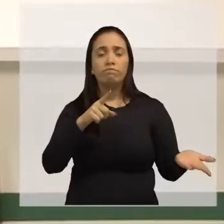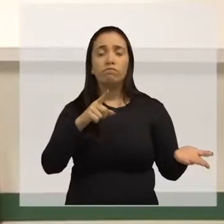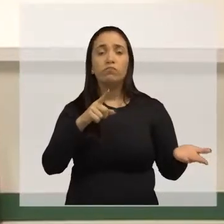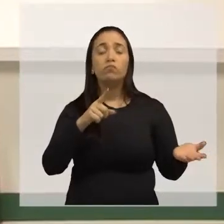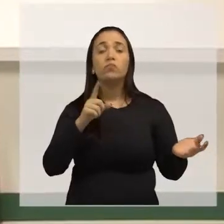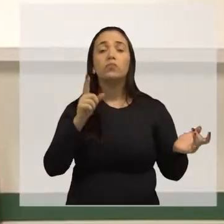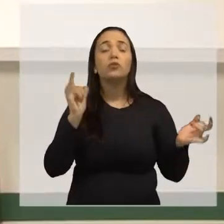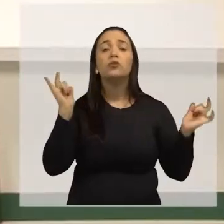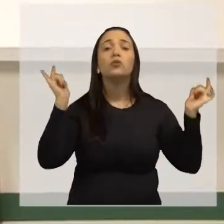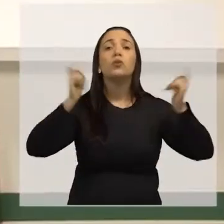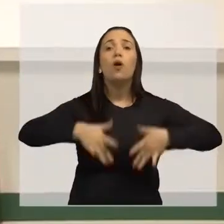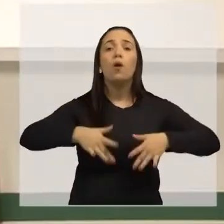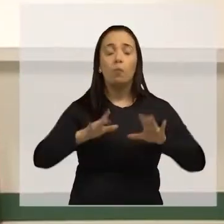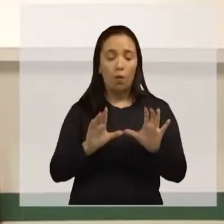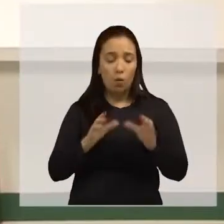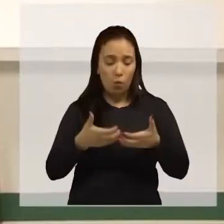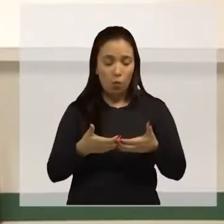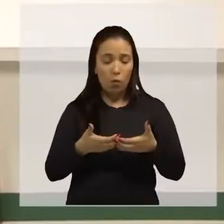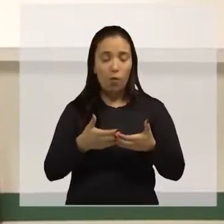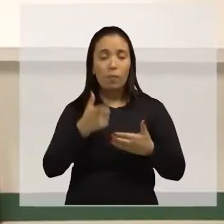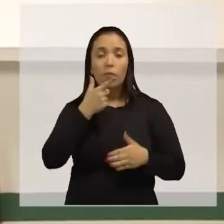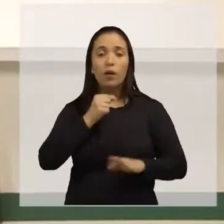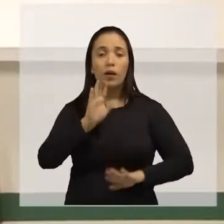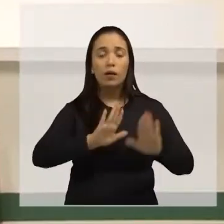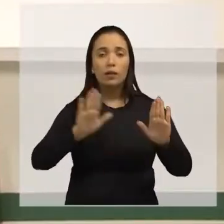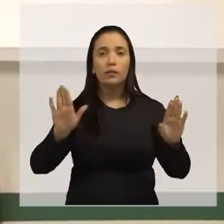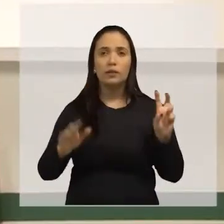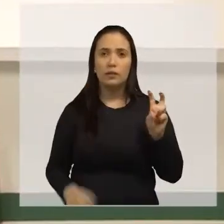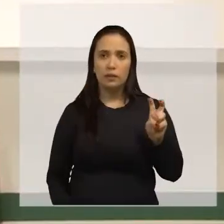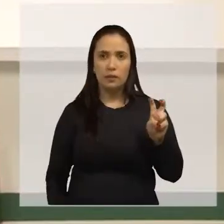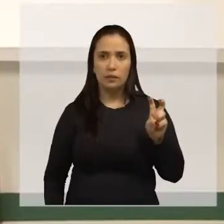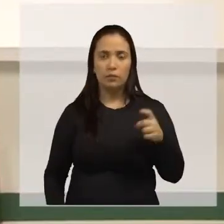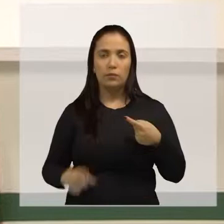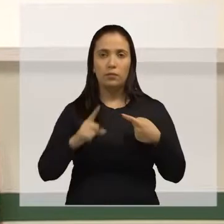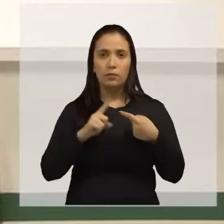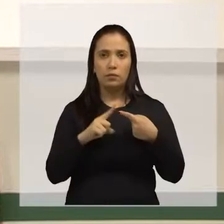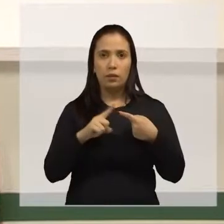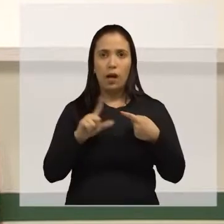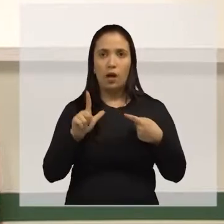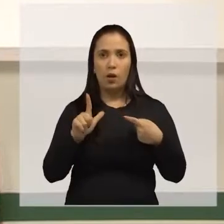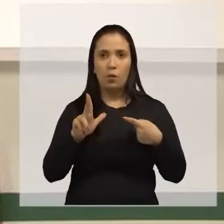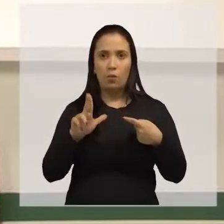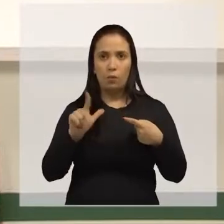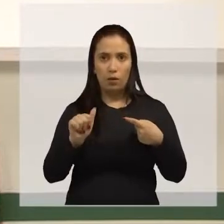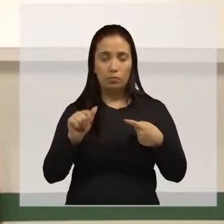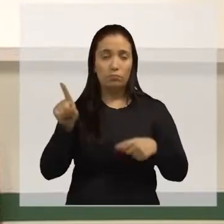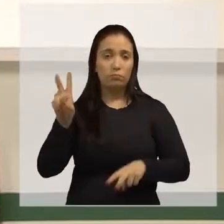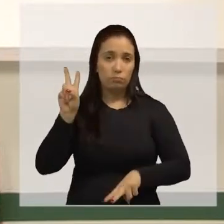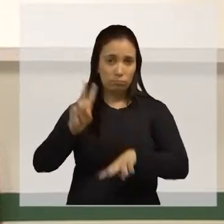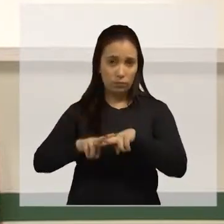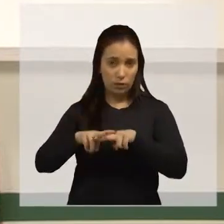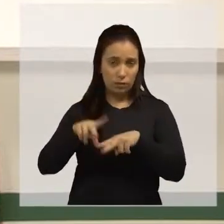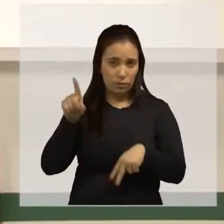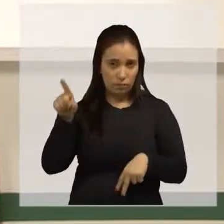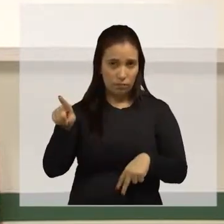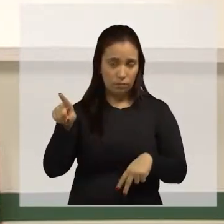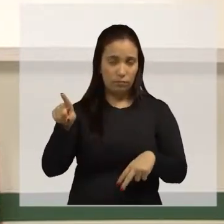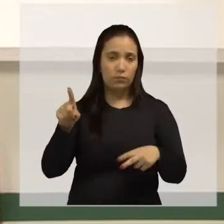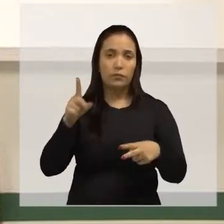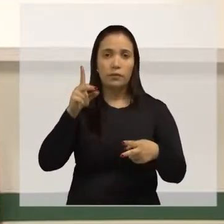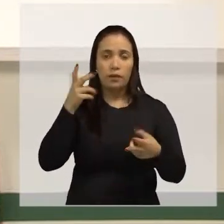mesmo de candidatura no Brasil, para você ter uma ideia? São cinco. É o Lula preso na assistência da